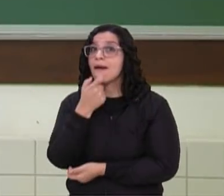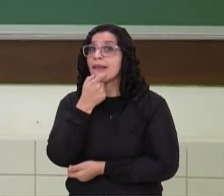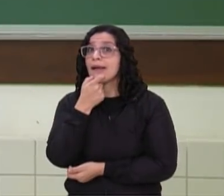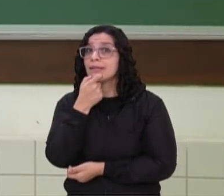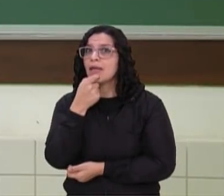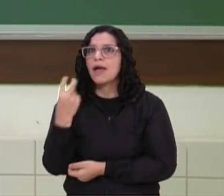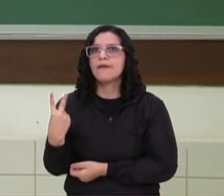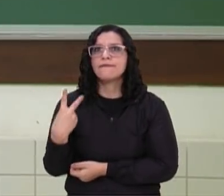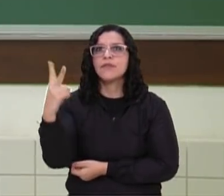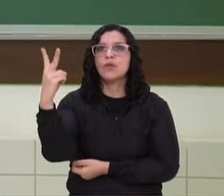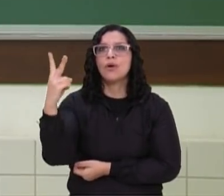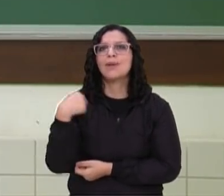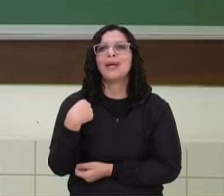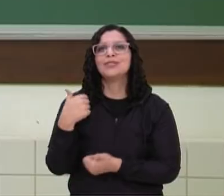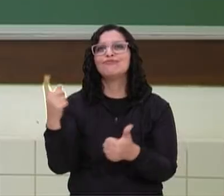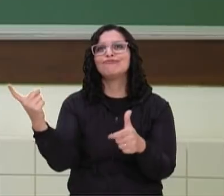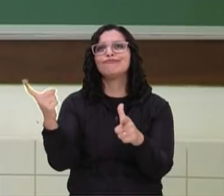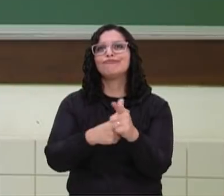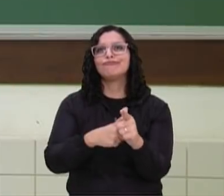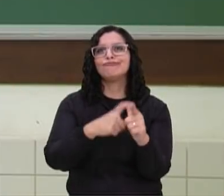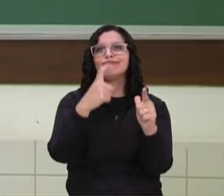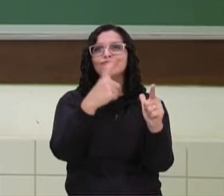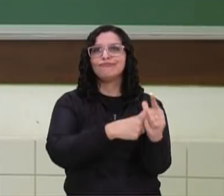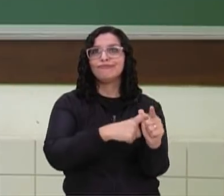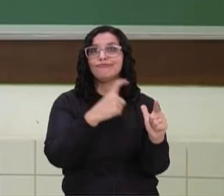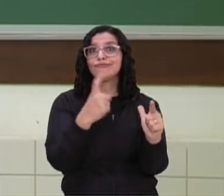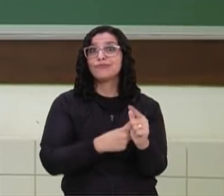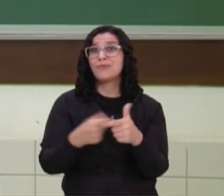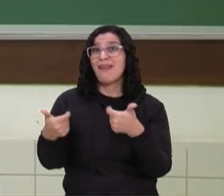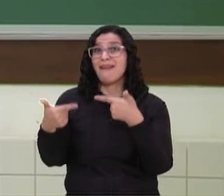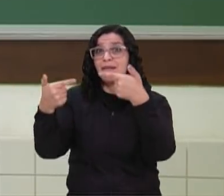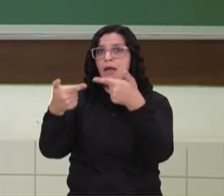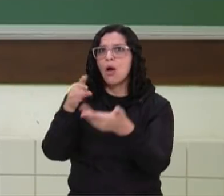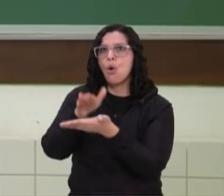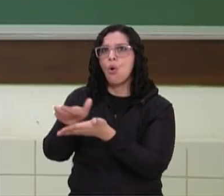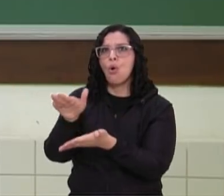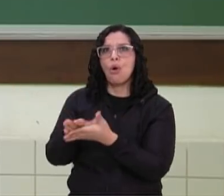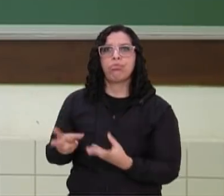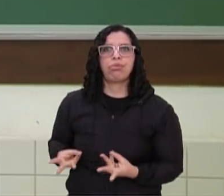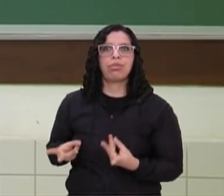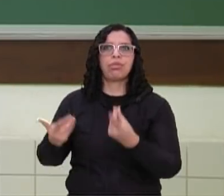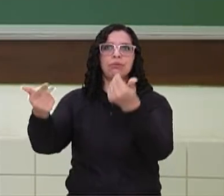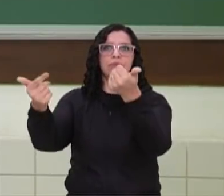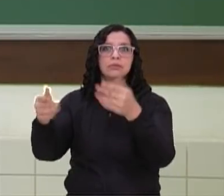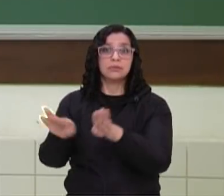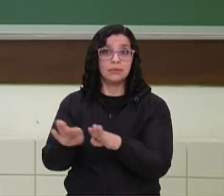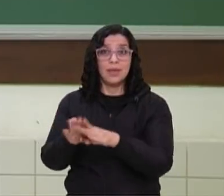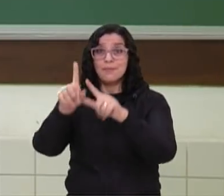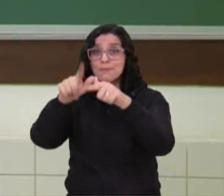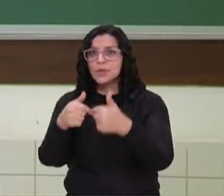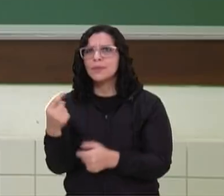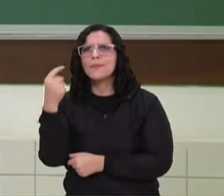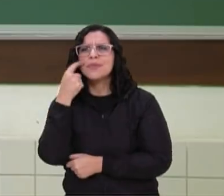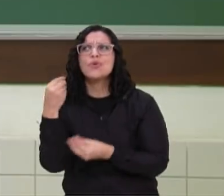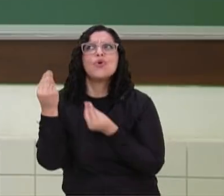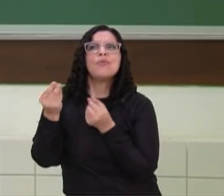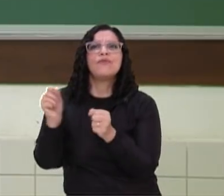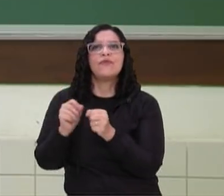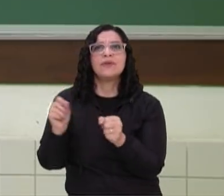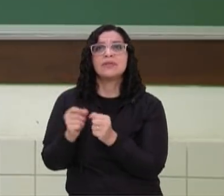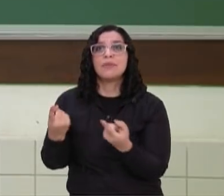sai cheia de problemas financeiros. Aí custou muito caro para a Inglaterra essa guerra. Então ela vai pensar como ela